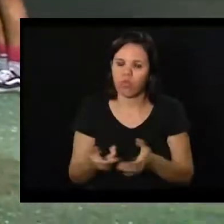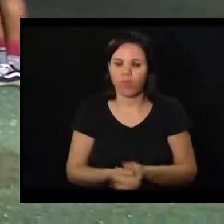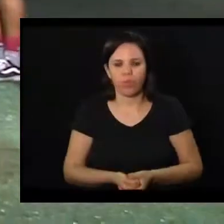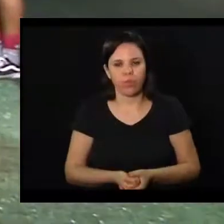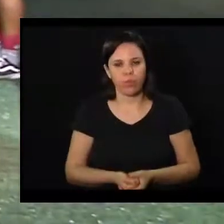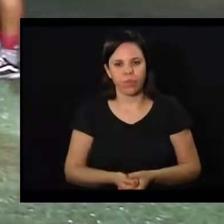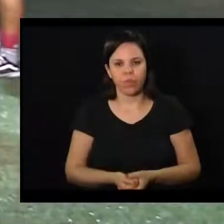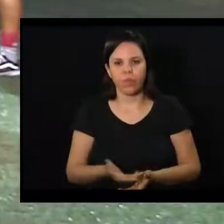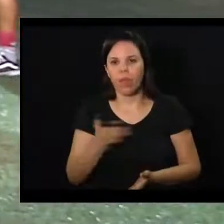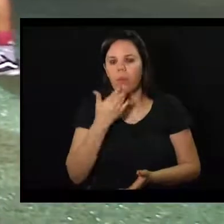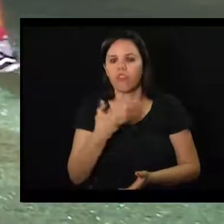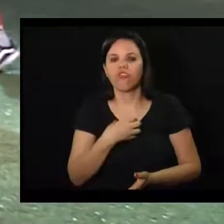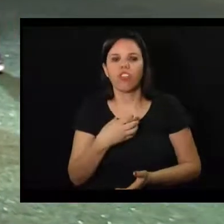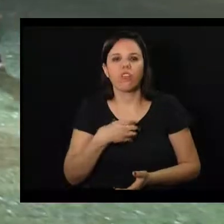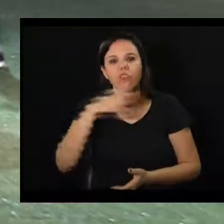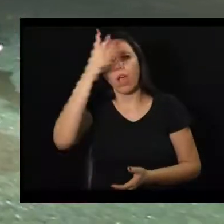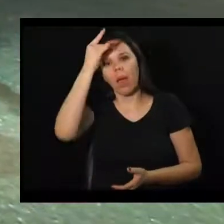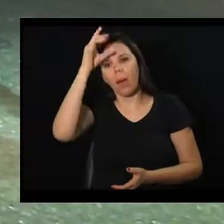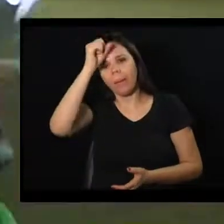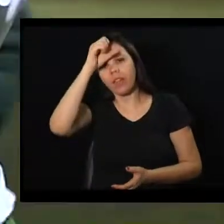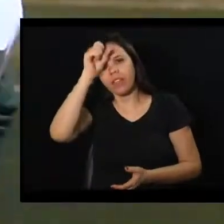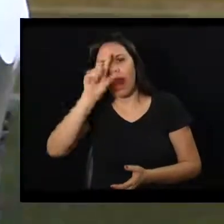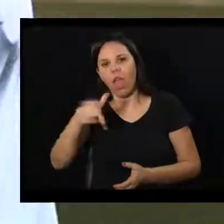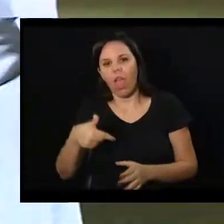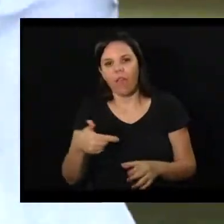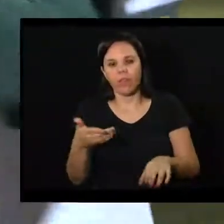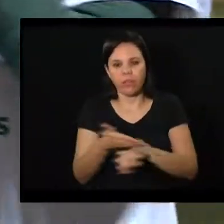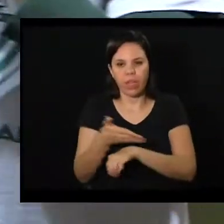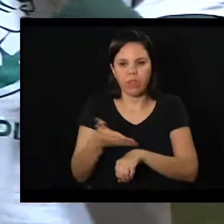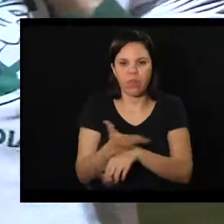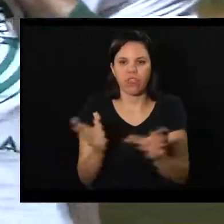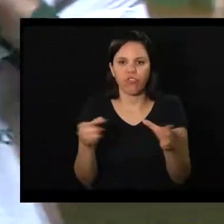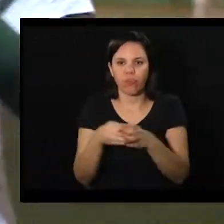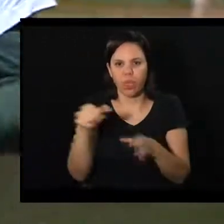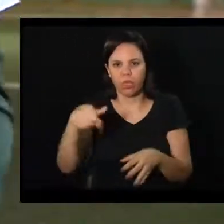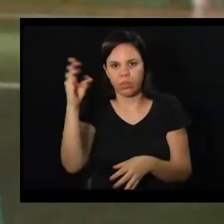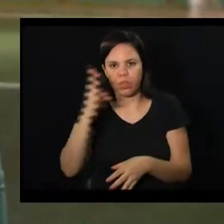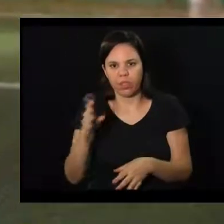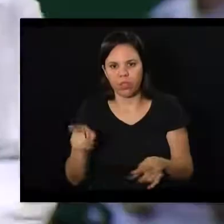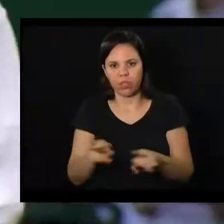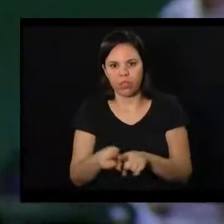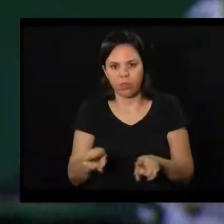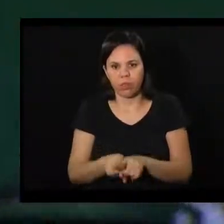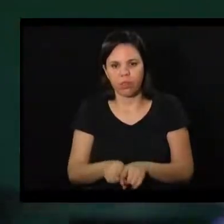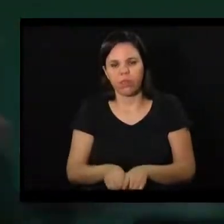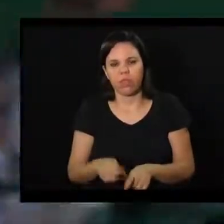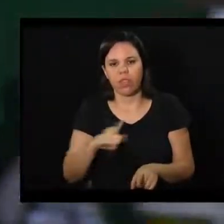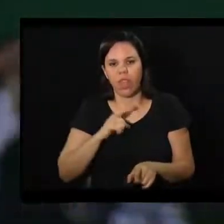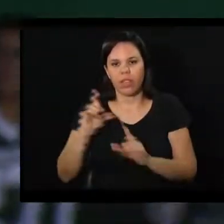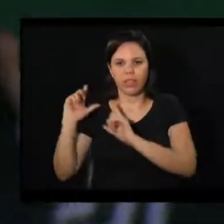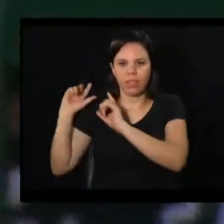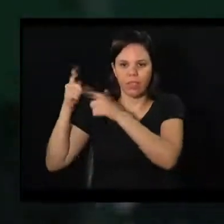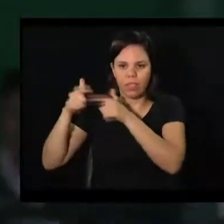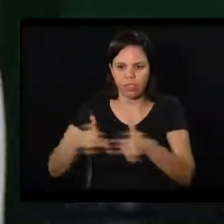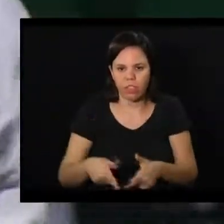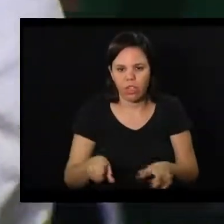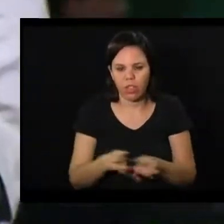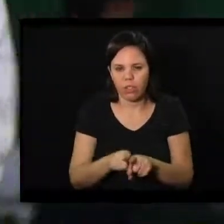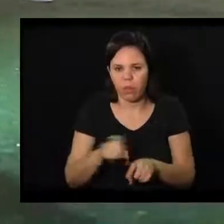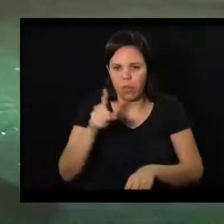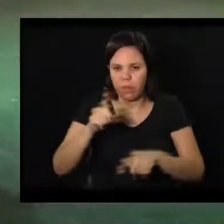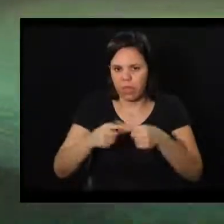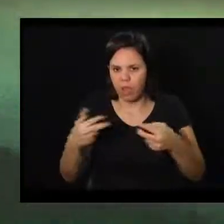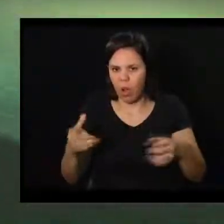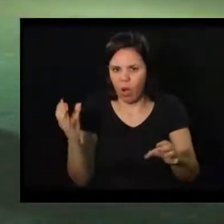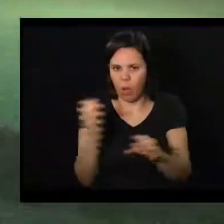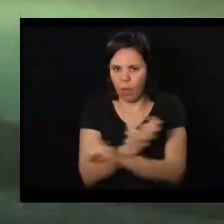melhor forma de aprender é se juntar a um time. No Brasil, além do Full Pads, a versão tradicional com equipamento completo